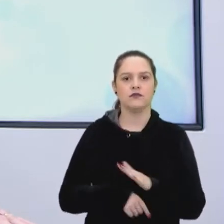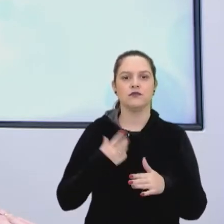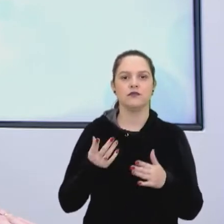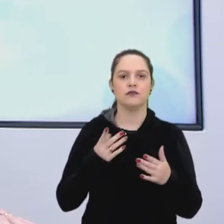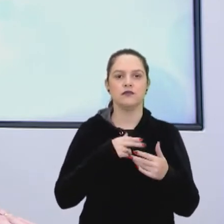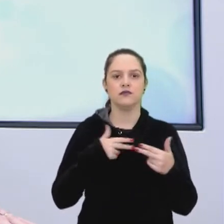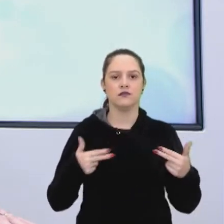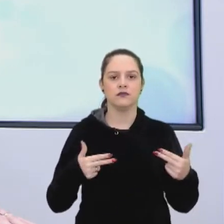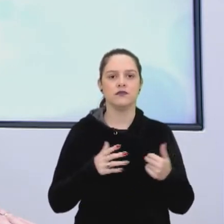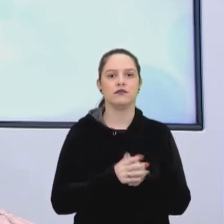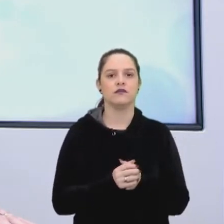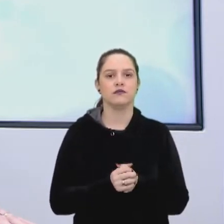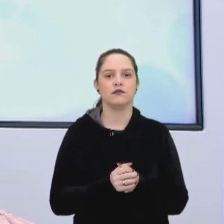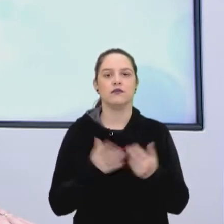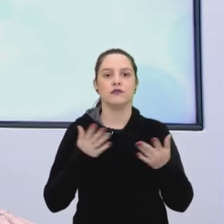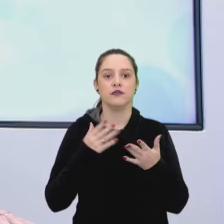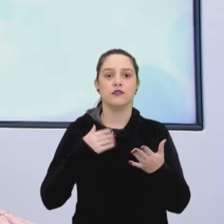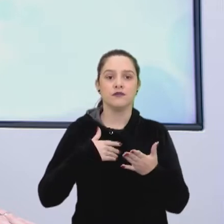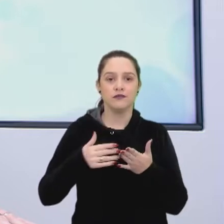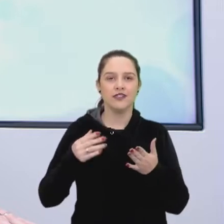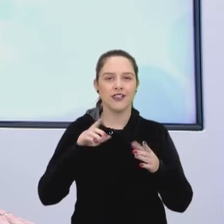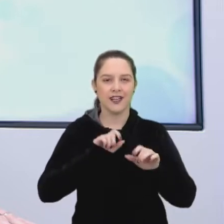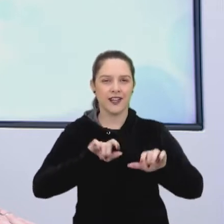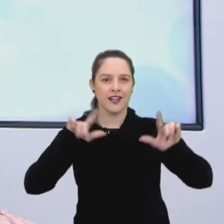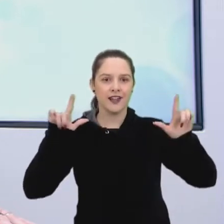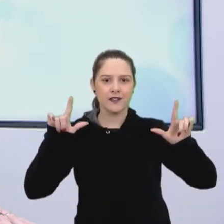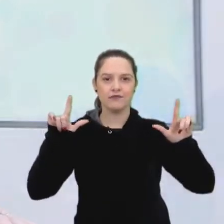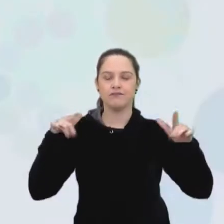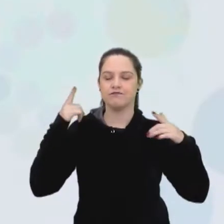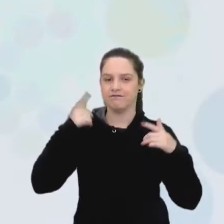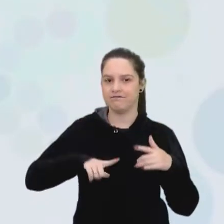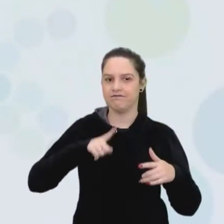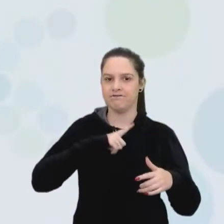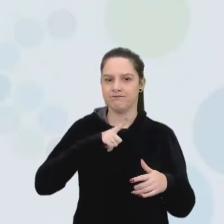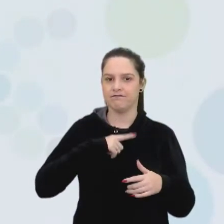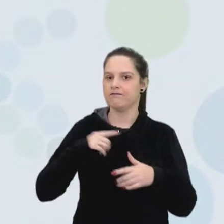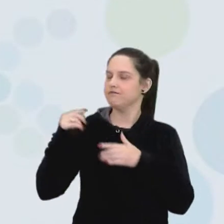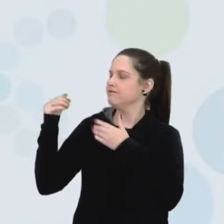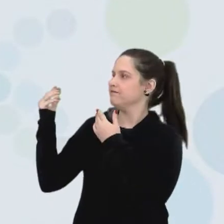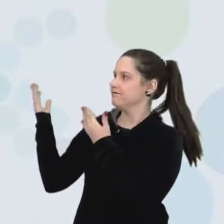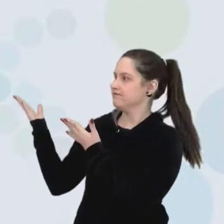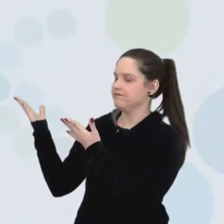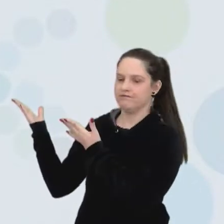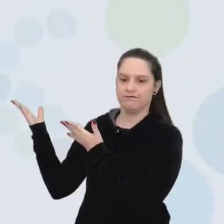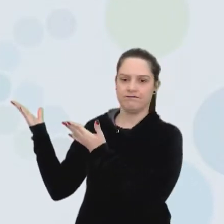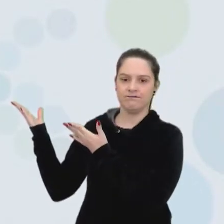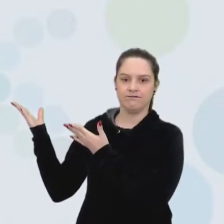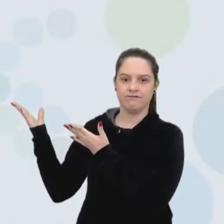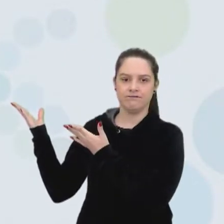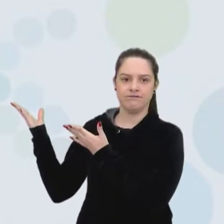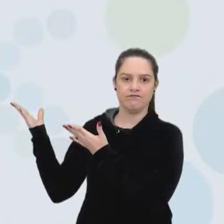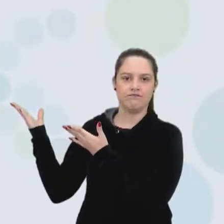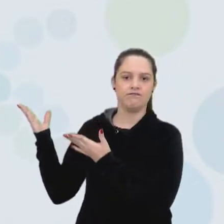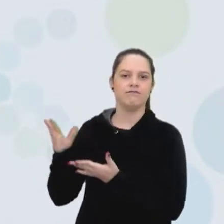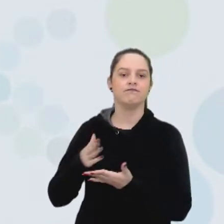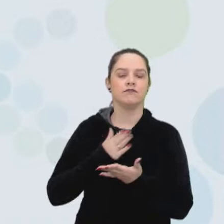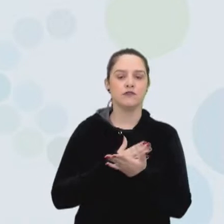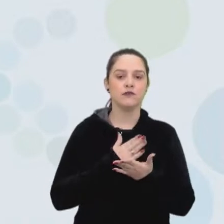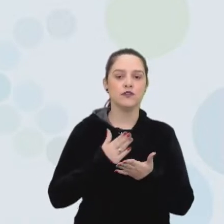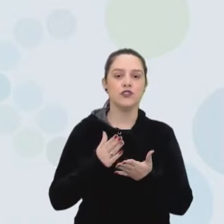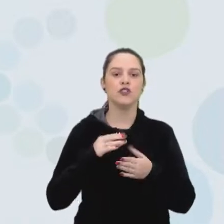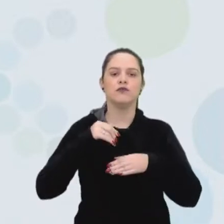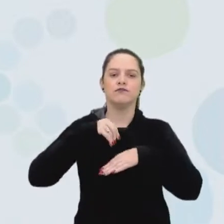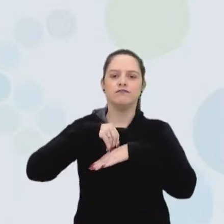itinerários aí. Pode colocar na tela aí, Jojo, para a gente já ver aí o tema da aula. Estamos dando sequência aí a